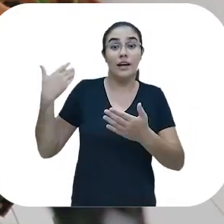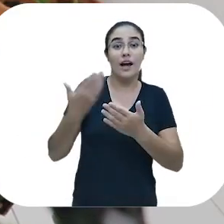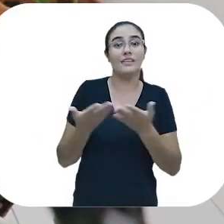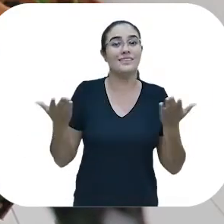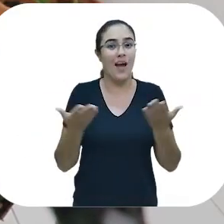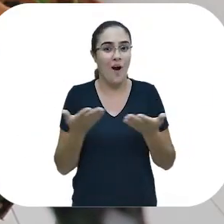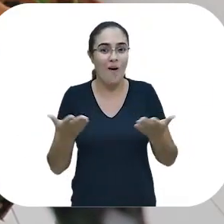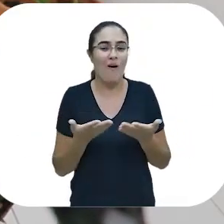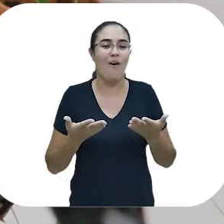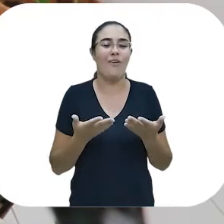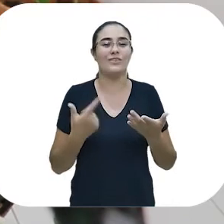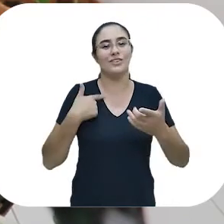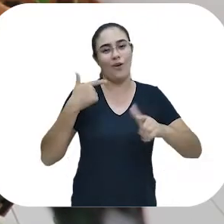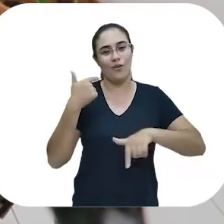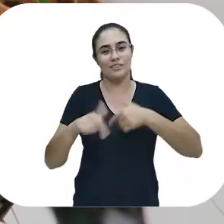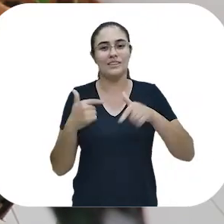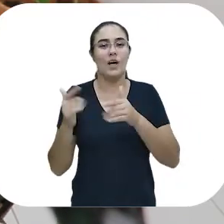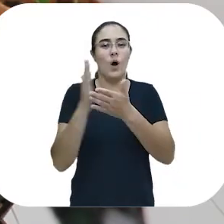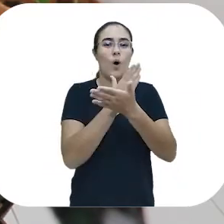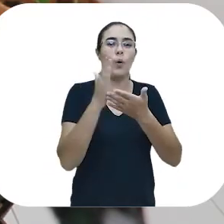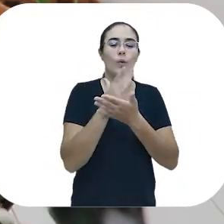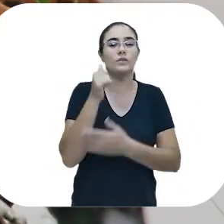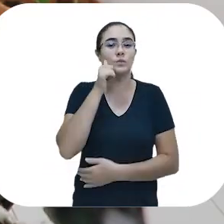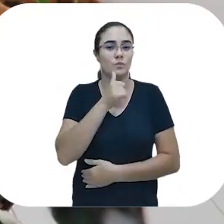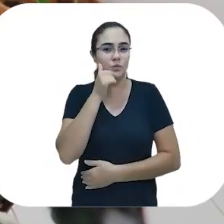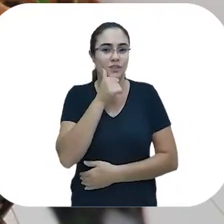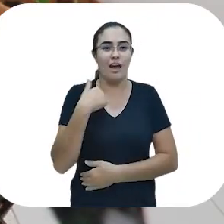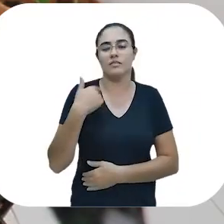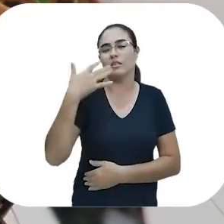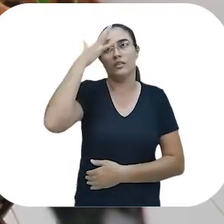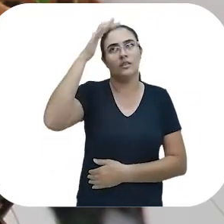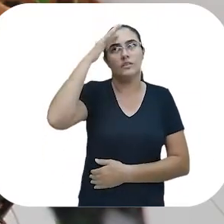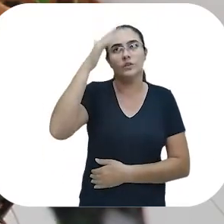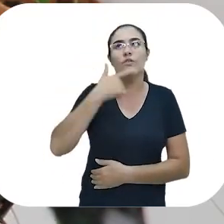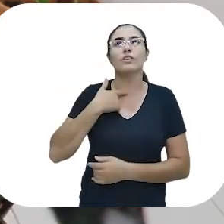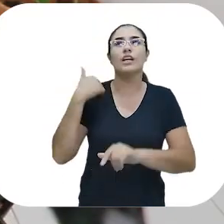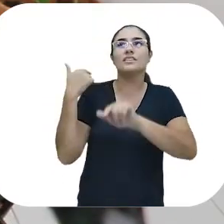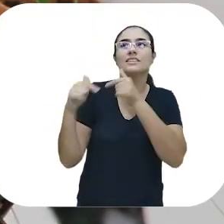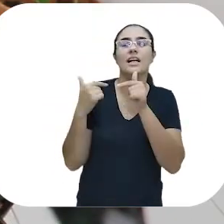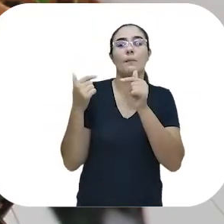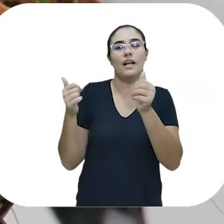fazendo um trabalho com algumas mulheres aqui da região, que era um sonho muito grande meu poder